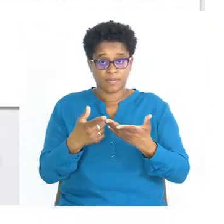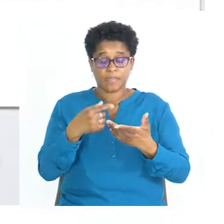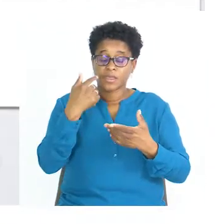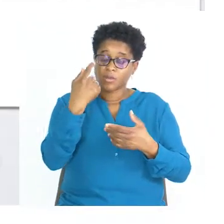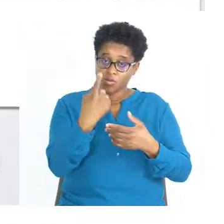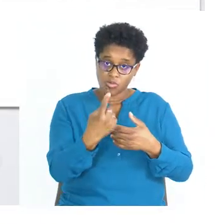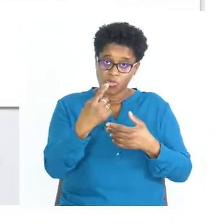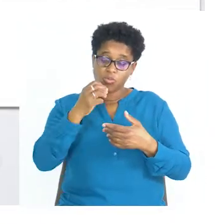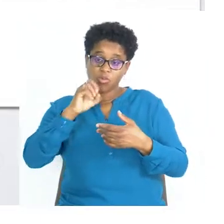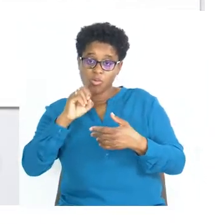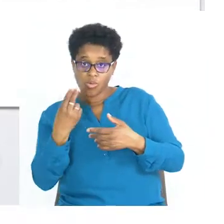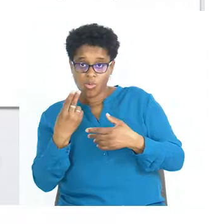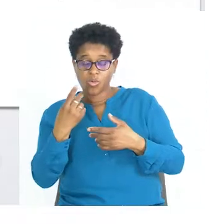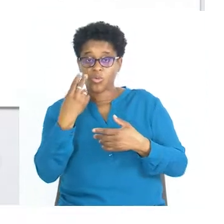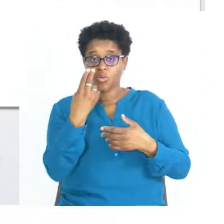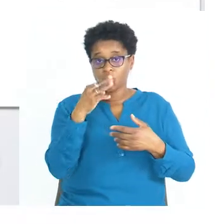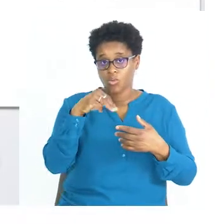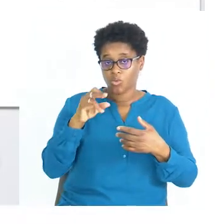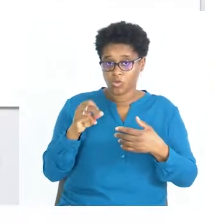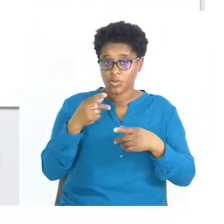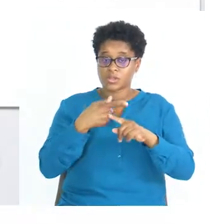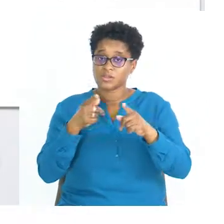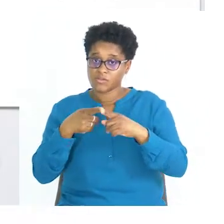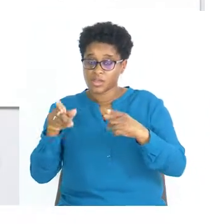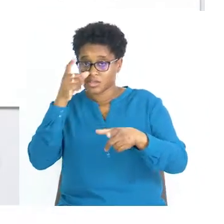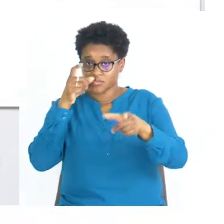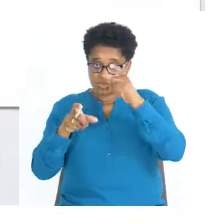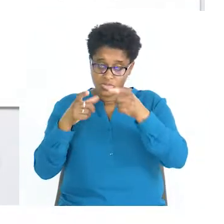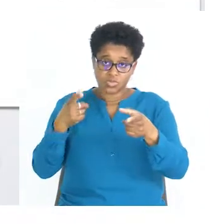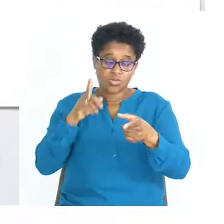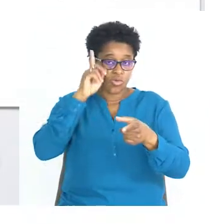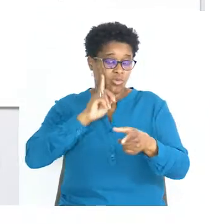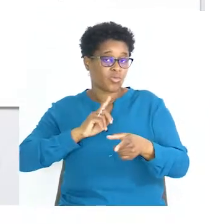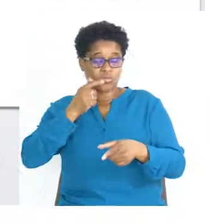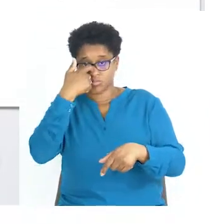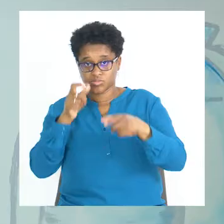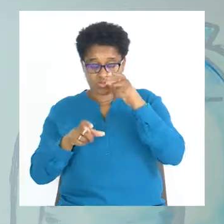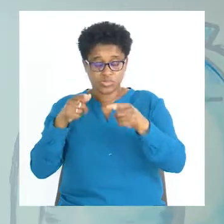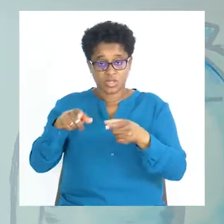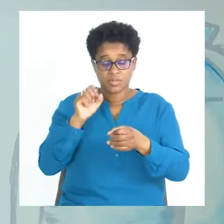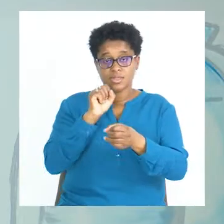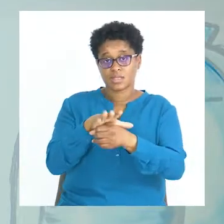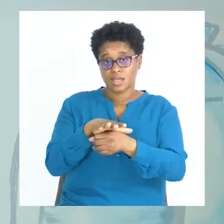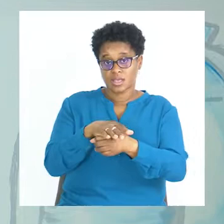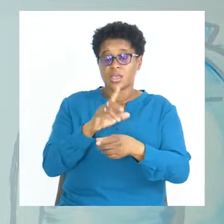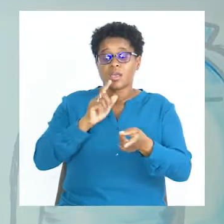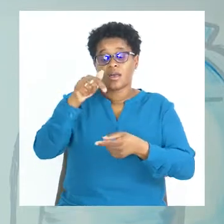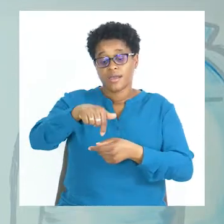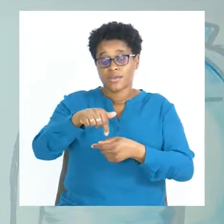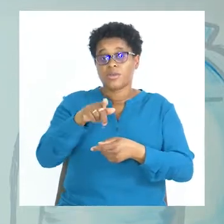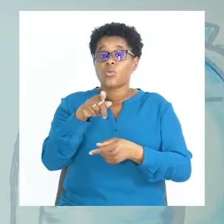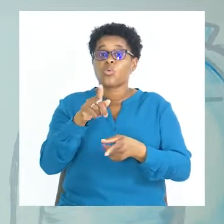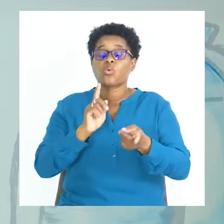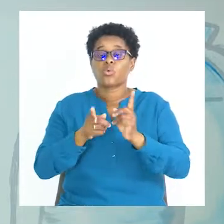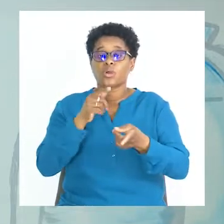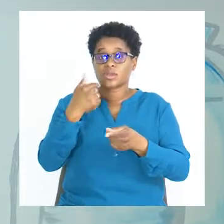ou uma determinada locutária ou a locutária dessa mensagem. Aqui o que é que está